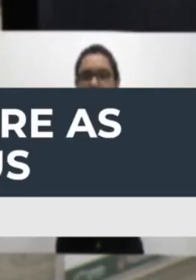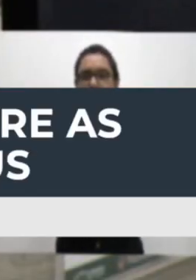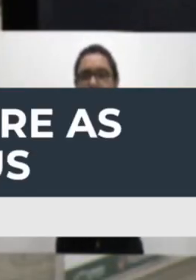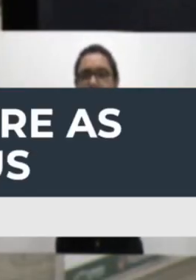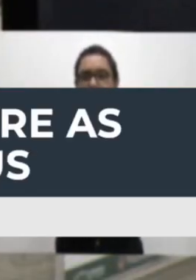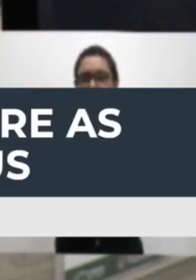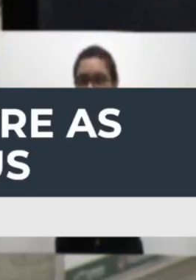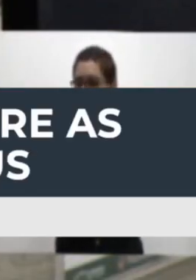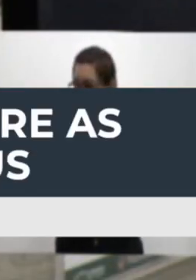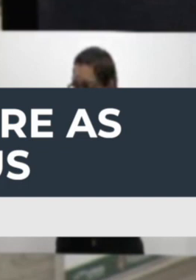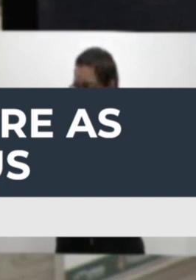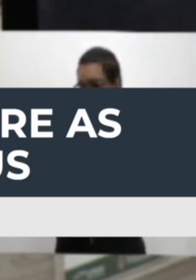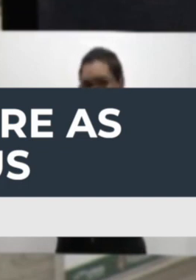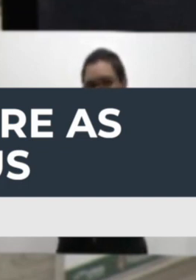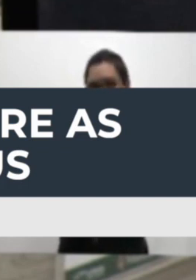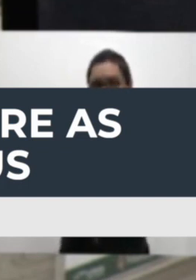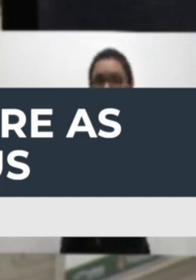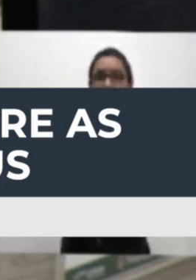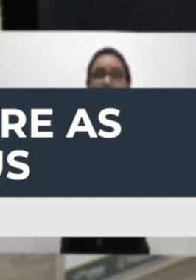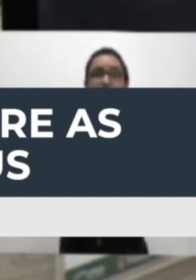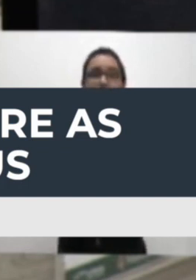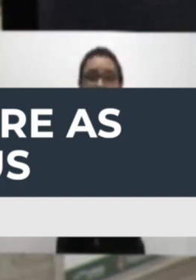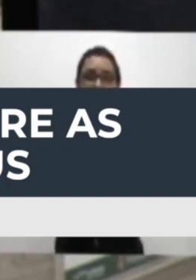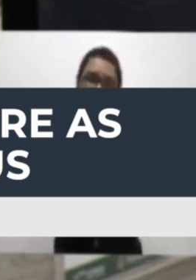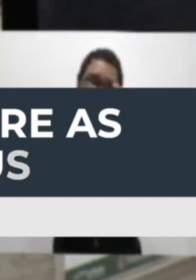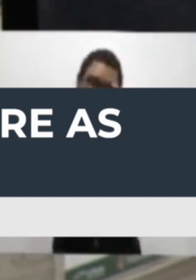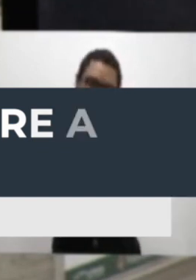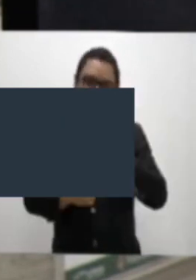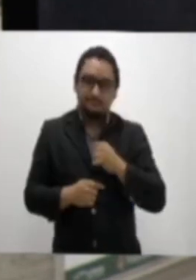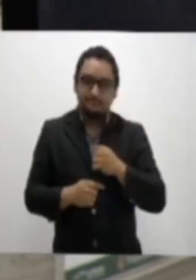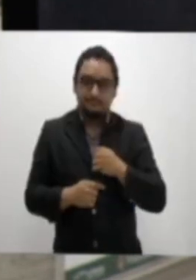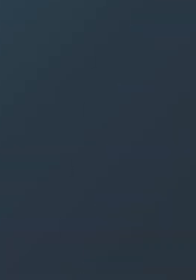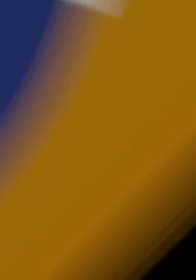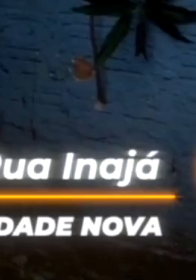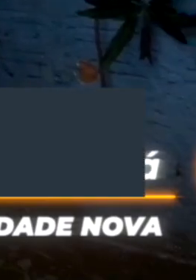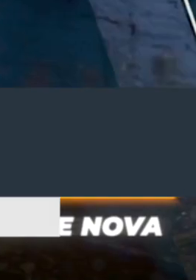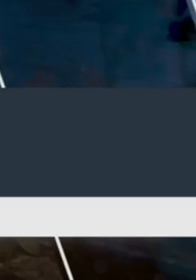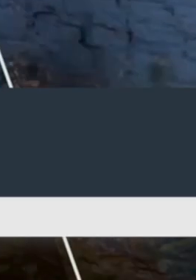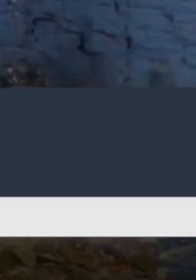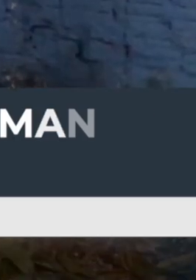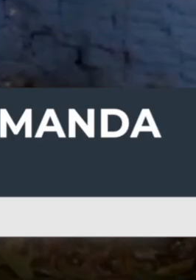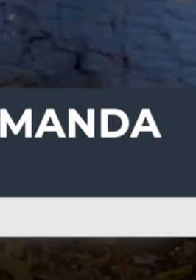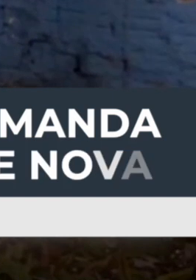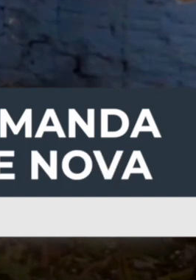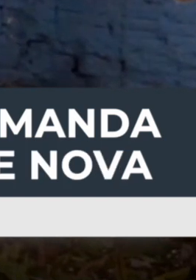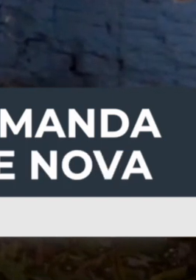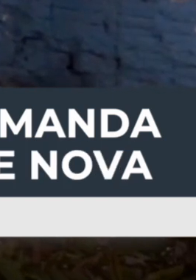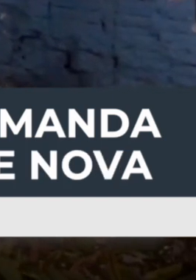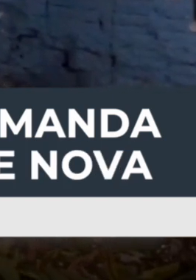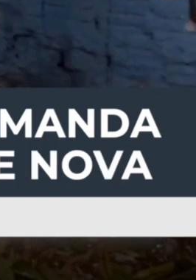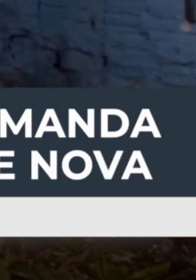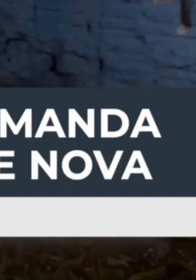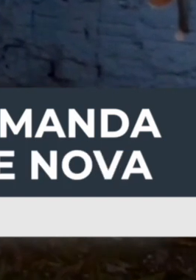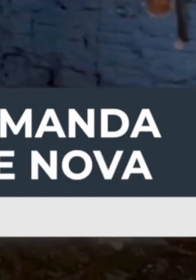secretarias municipais para evitar demora no atendimento das demandas da população. O Gabinete na Rua esteve na Rua Inajá,